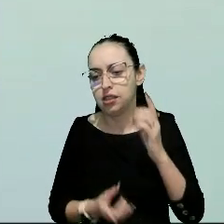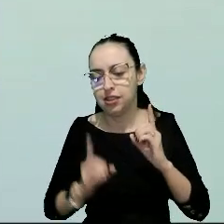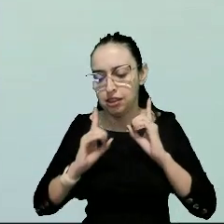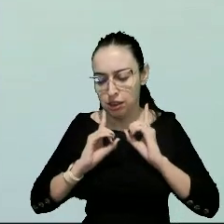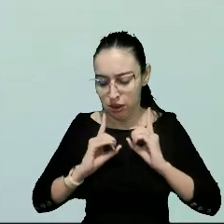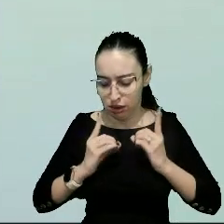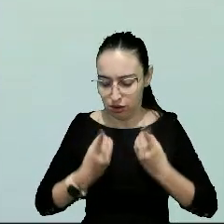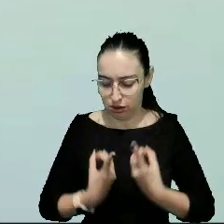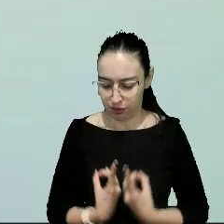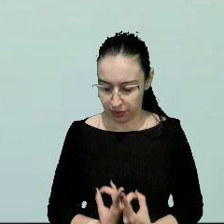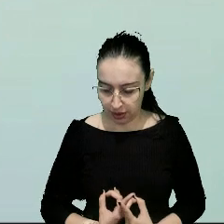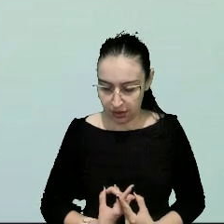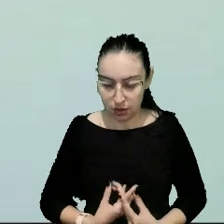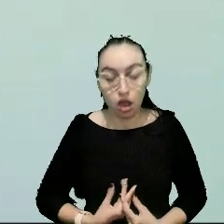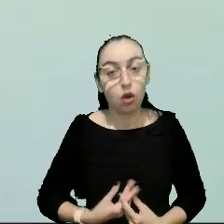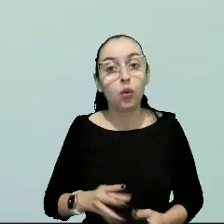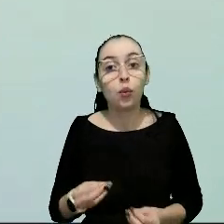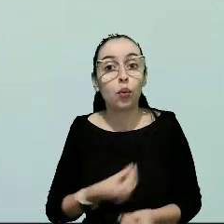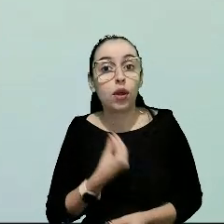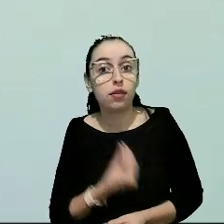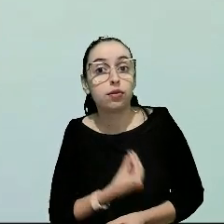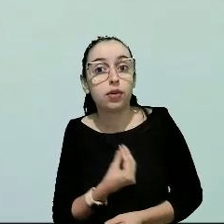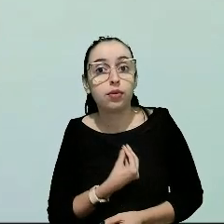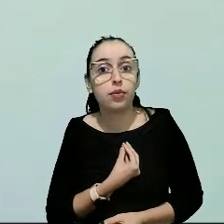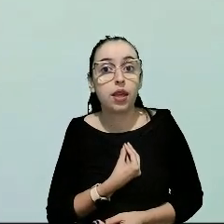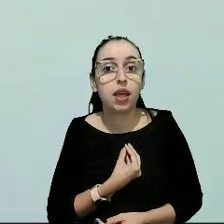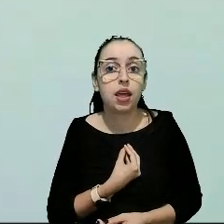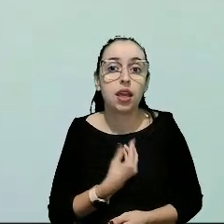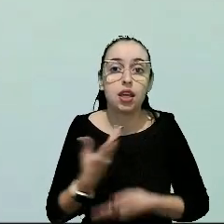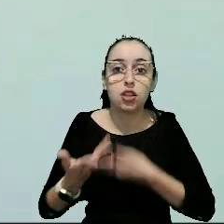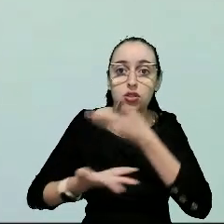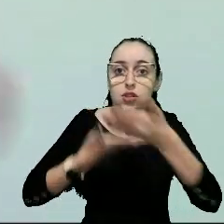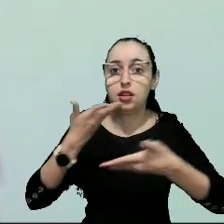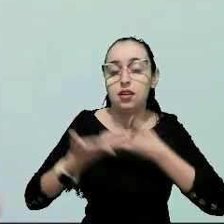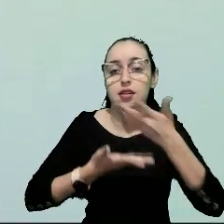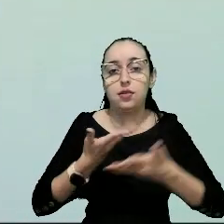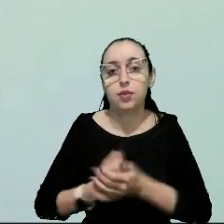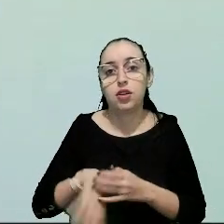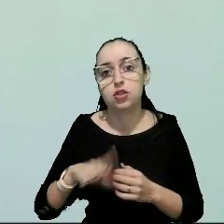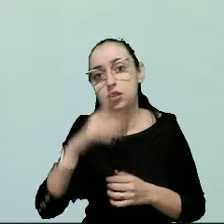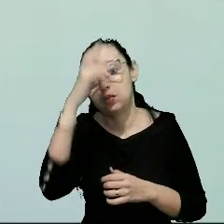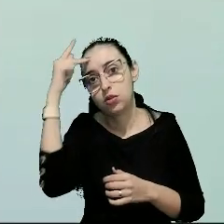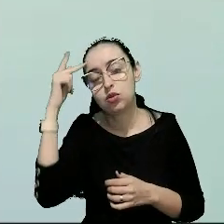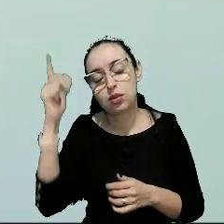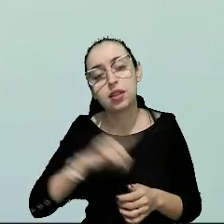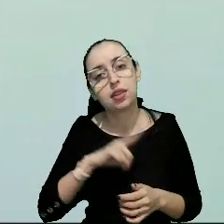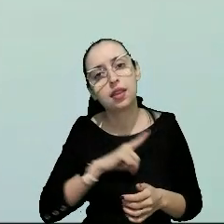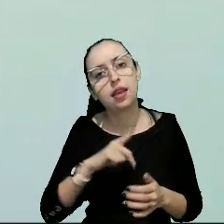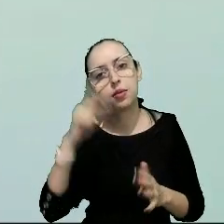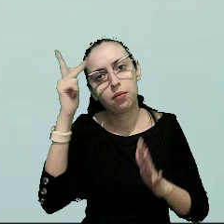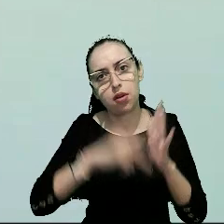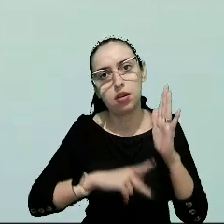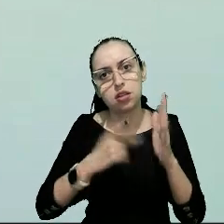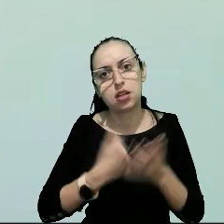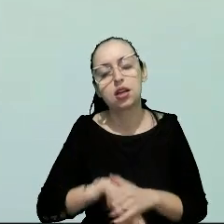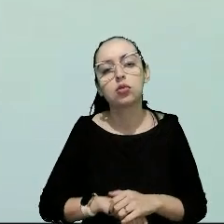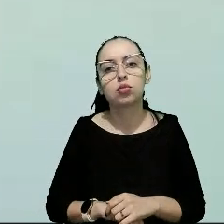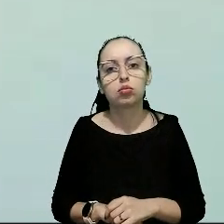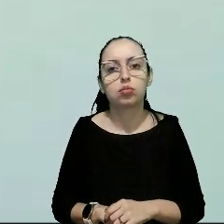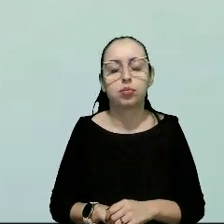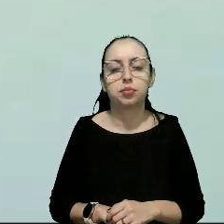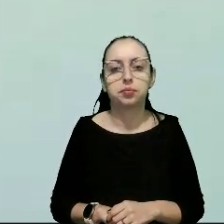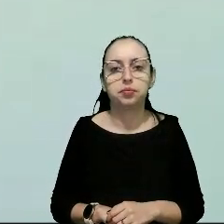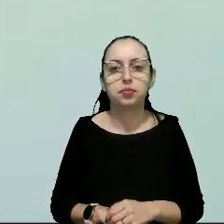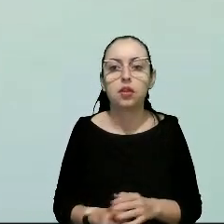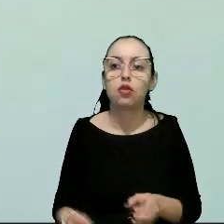cair numa depressão profunda, foi conviver diariamente com essas pessoas que têm projetos. E ter